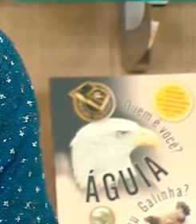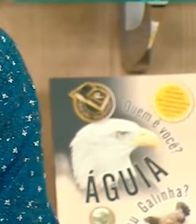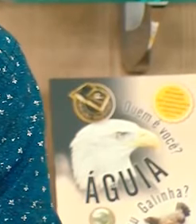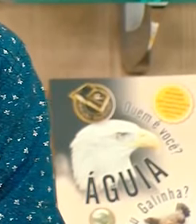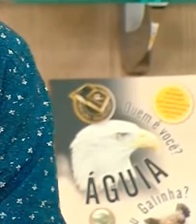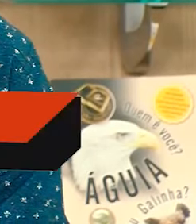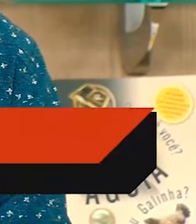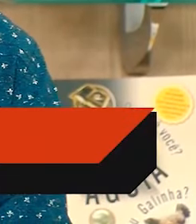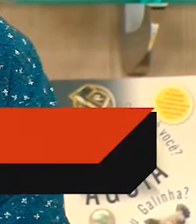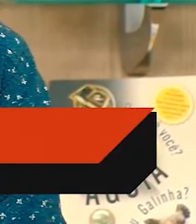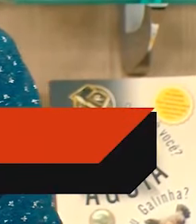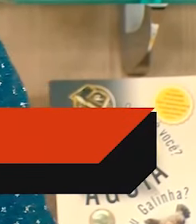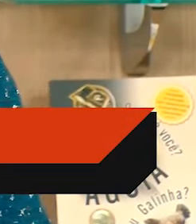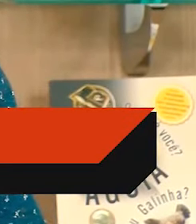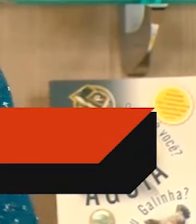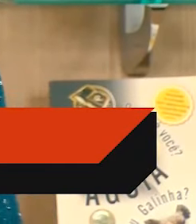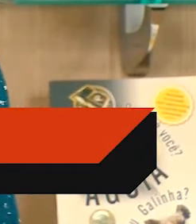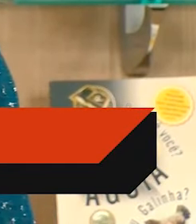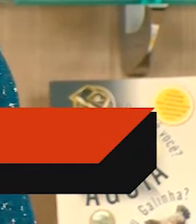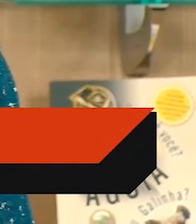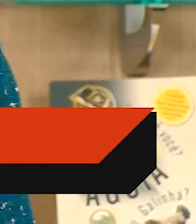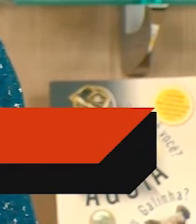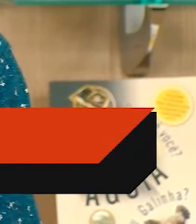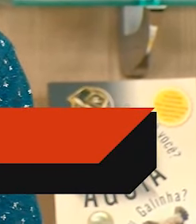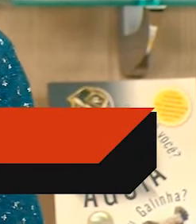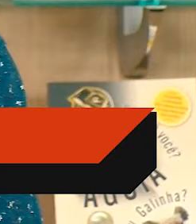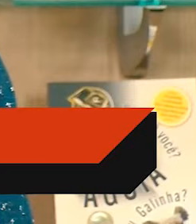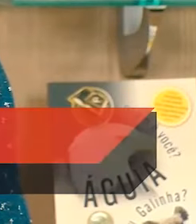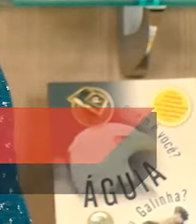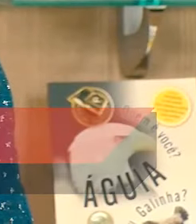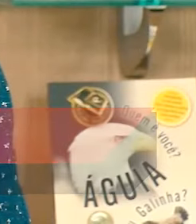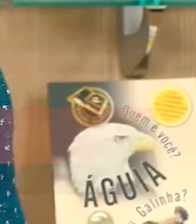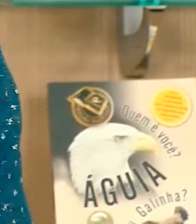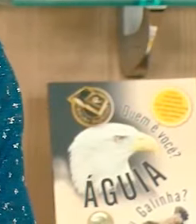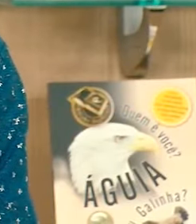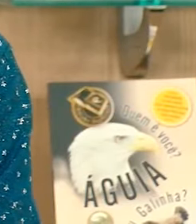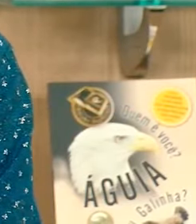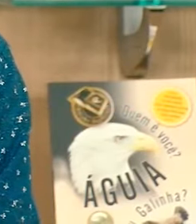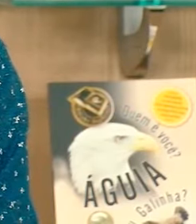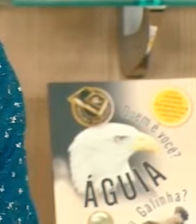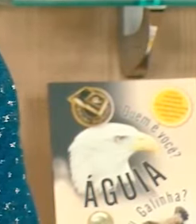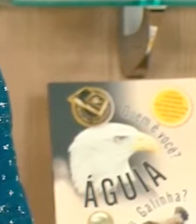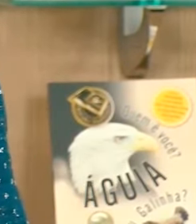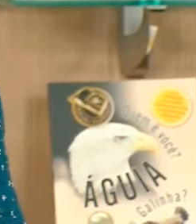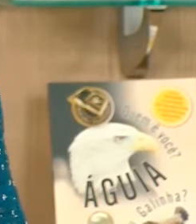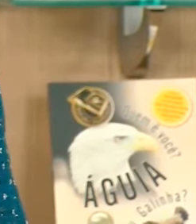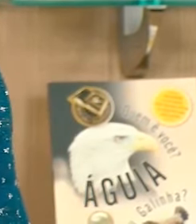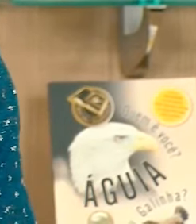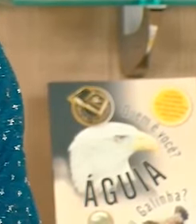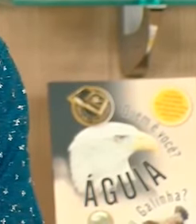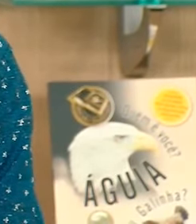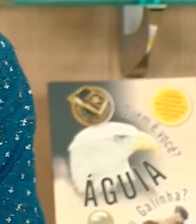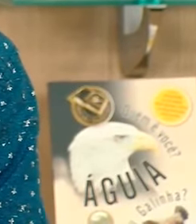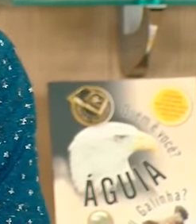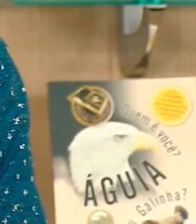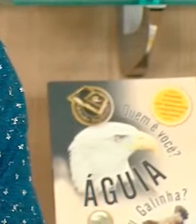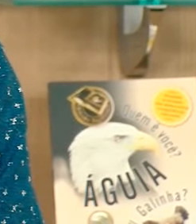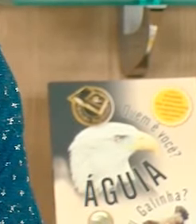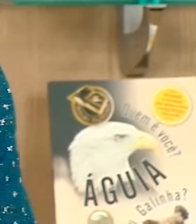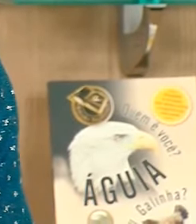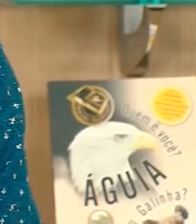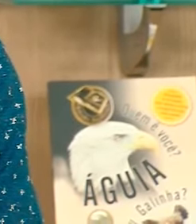O conhecimento torna você uma pessoa excelente. Eis uma grande oportunidade para você